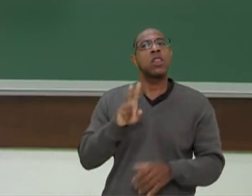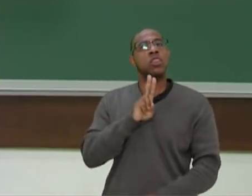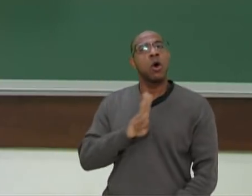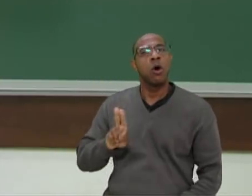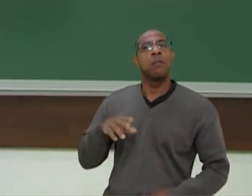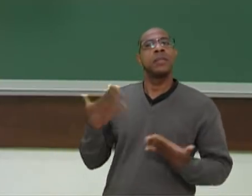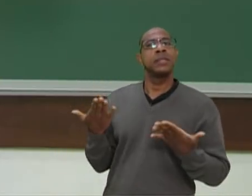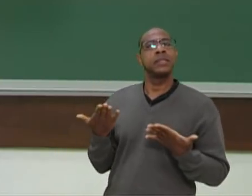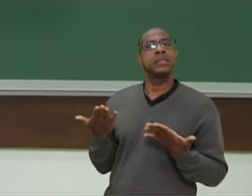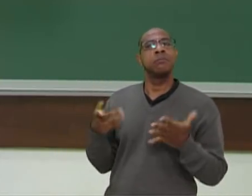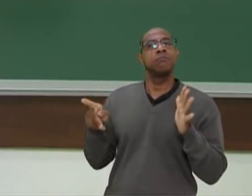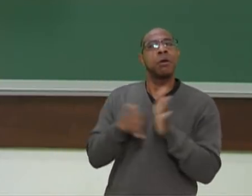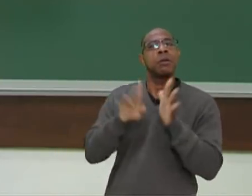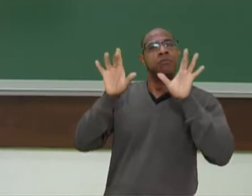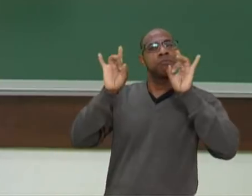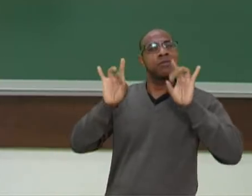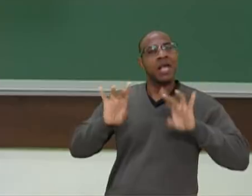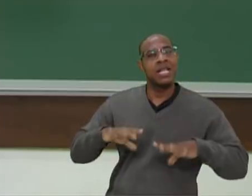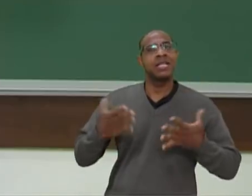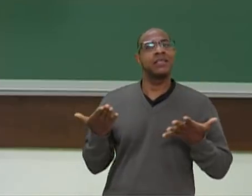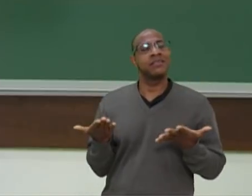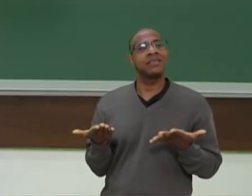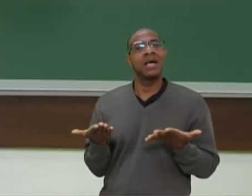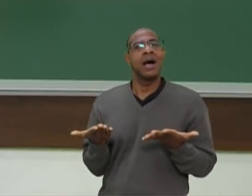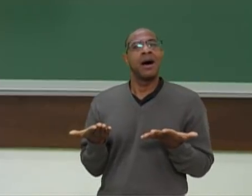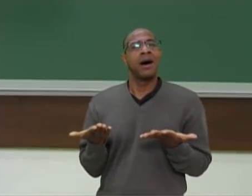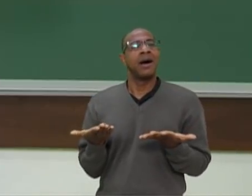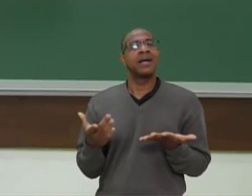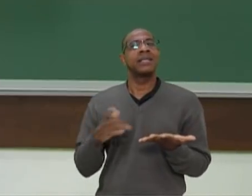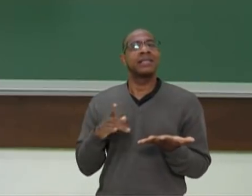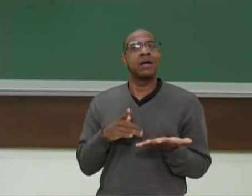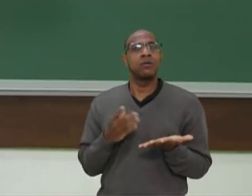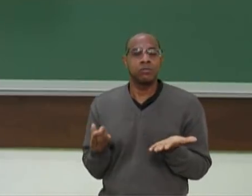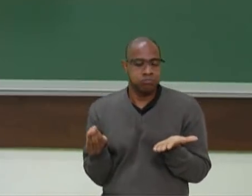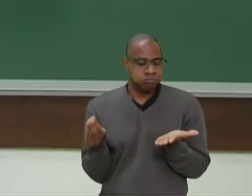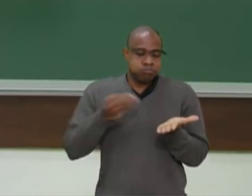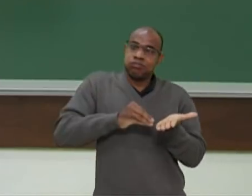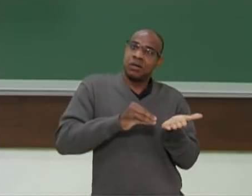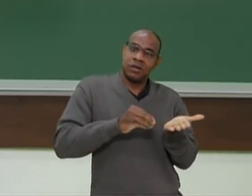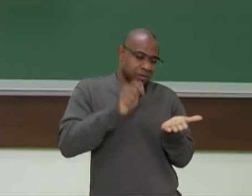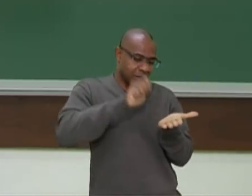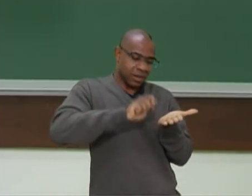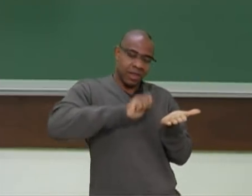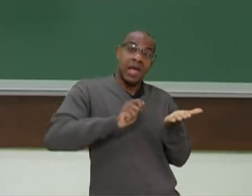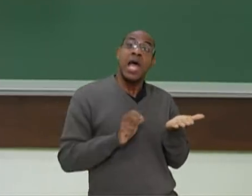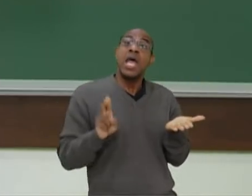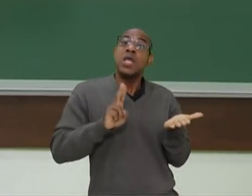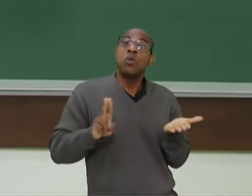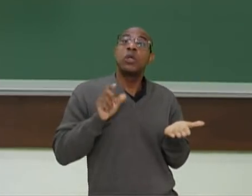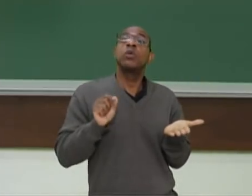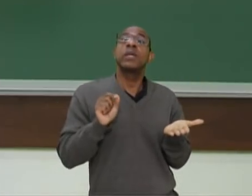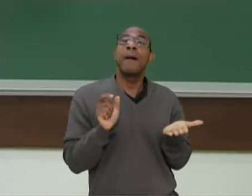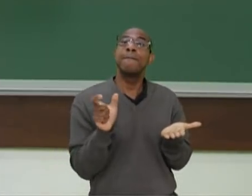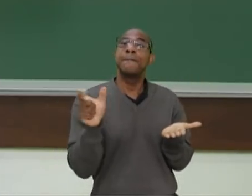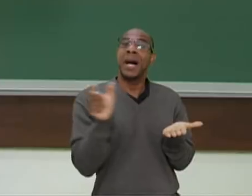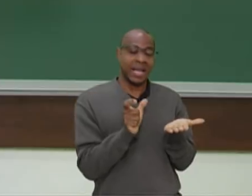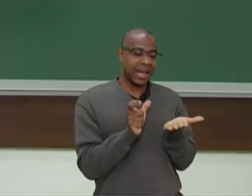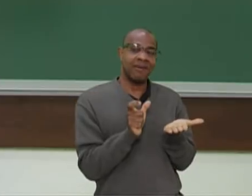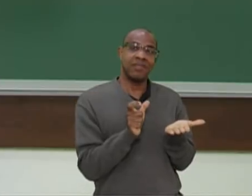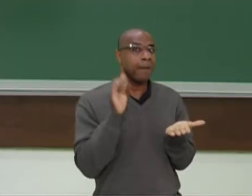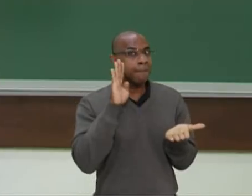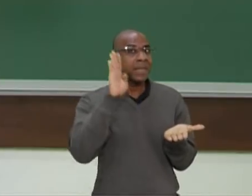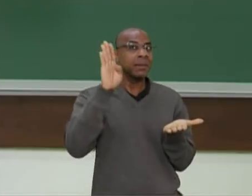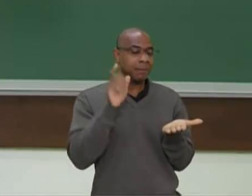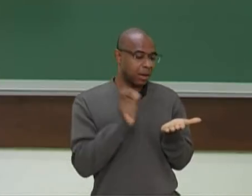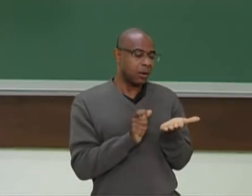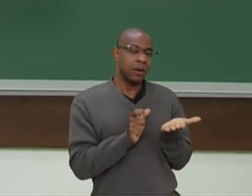nome, especialista, enfim, ele insere ali no texto e ele usa sempre uma palavrinha mágica que